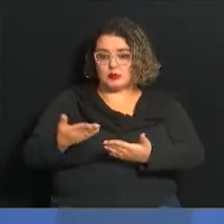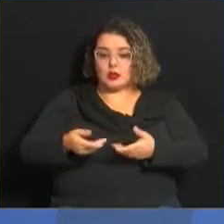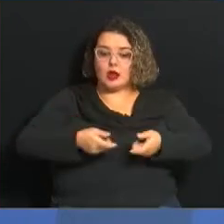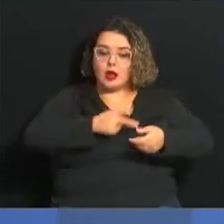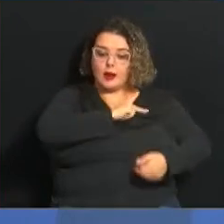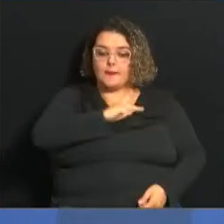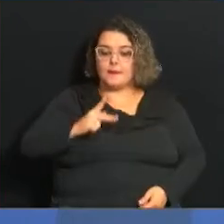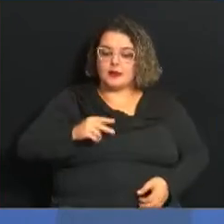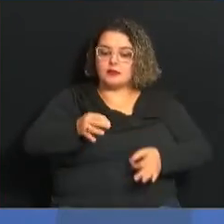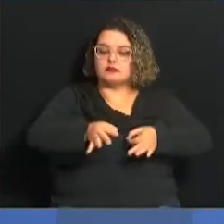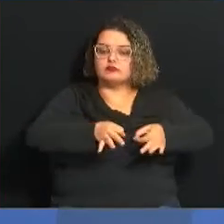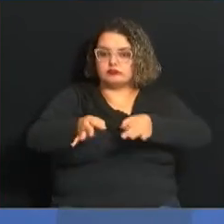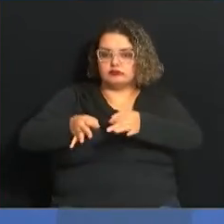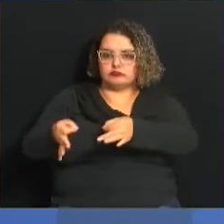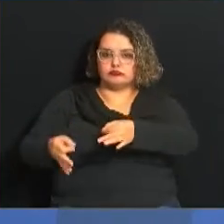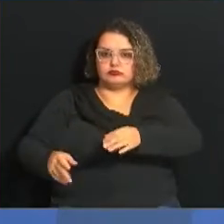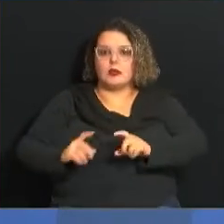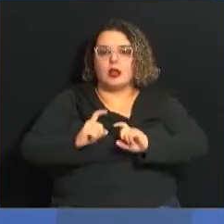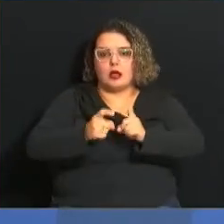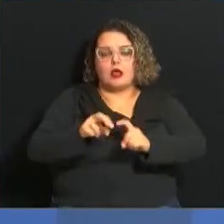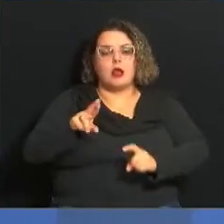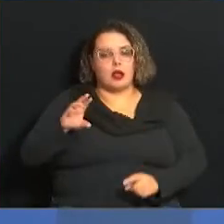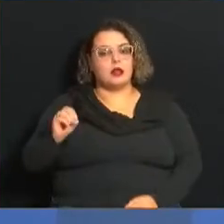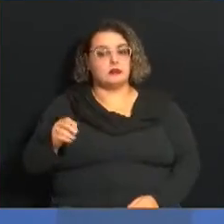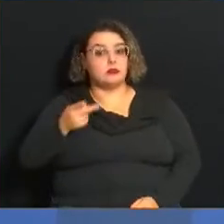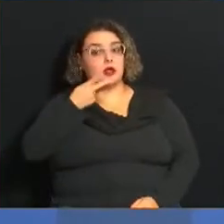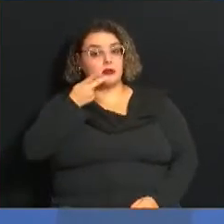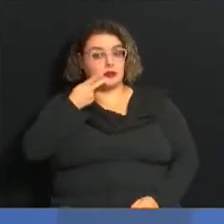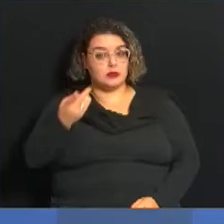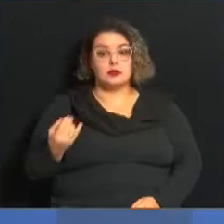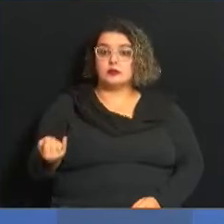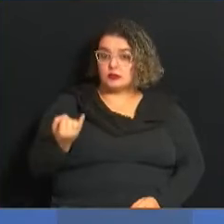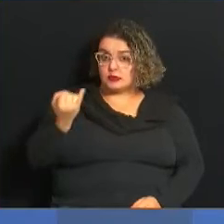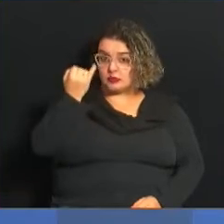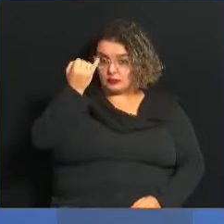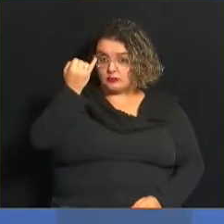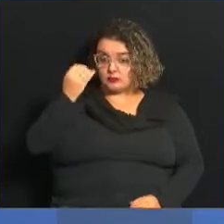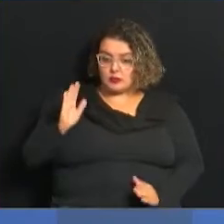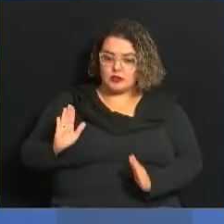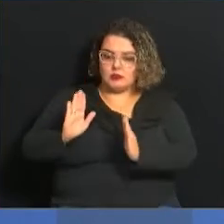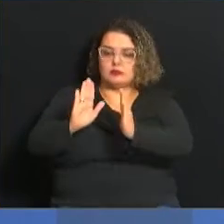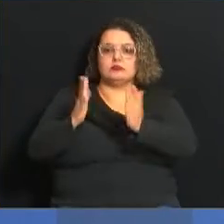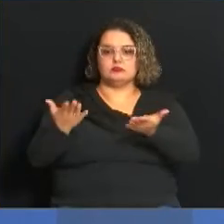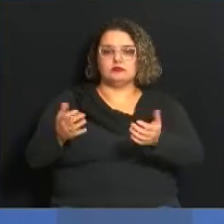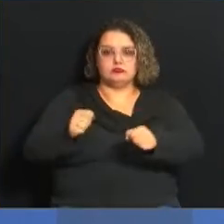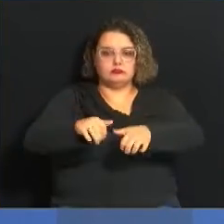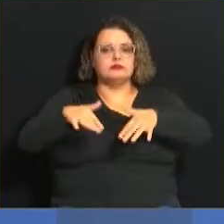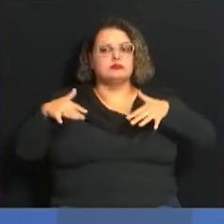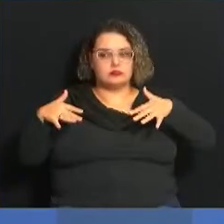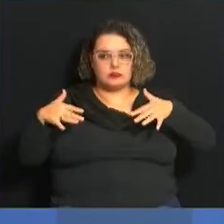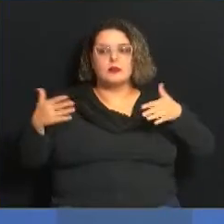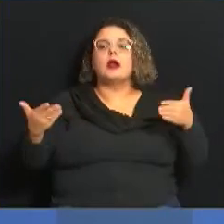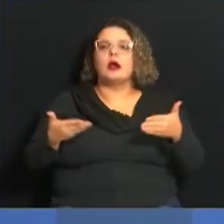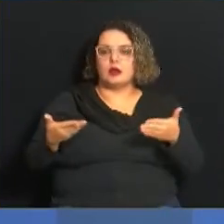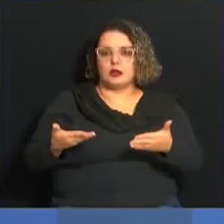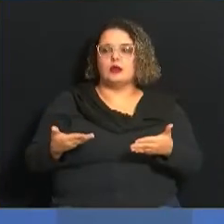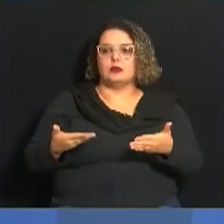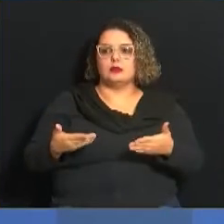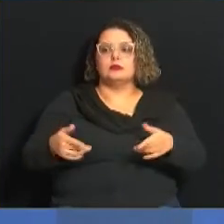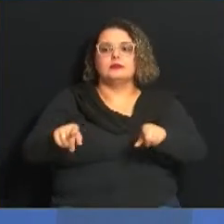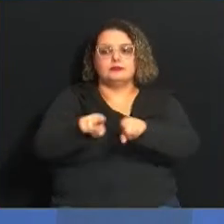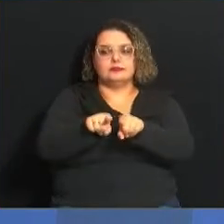terceira reunião ordinária. Ele falou da importância de estar à frente de uma sessão que agora conta também